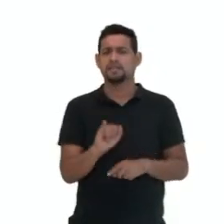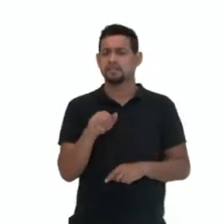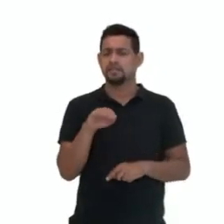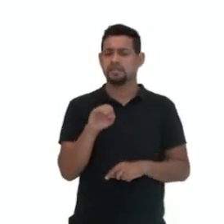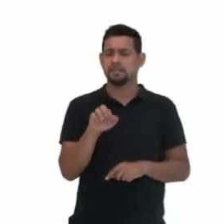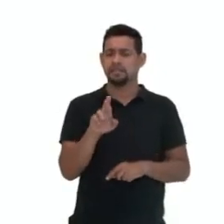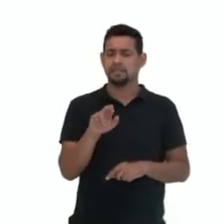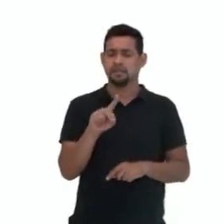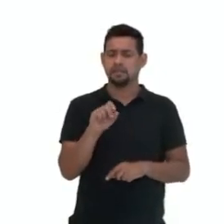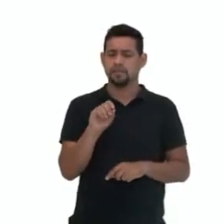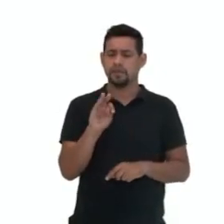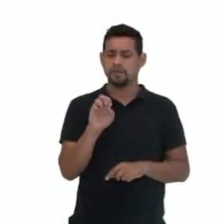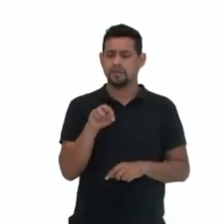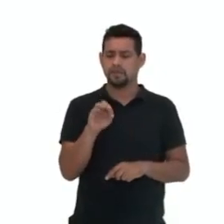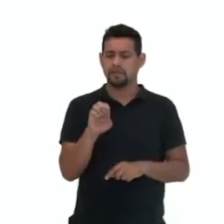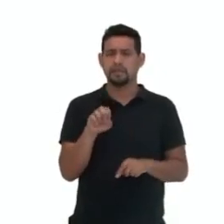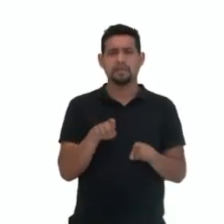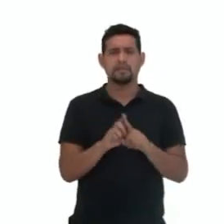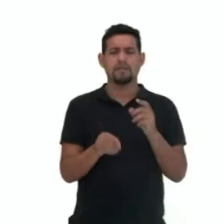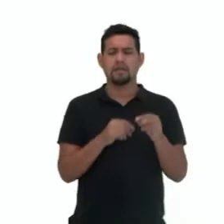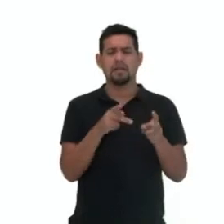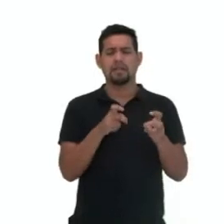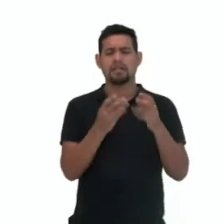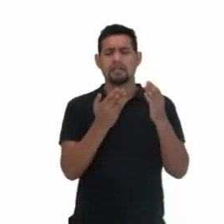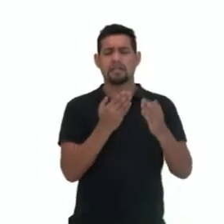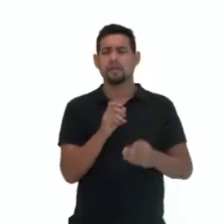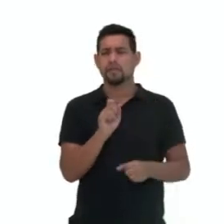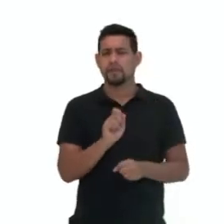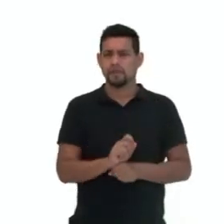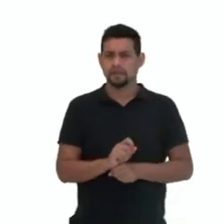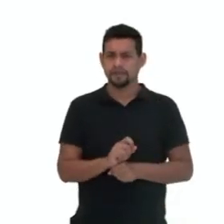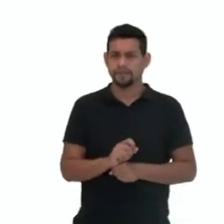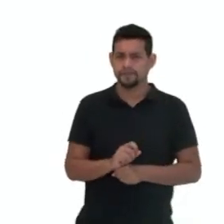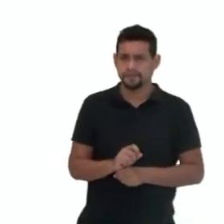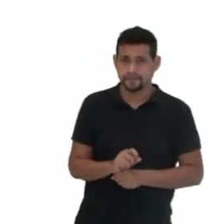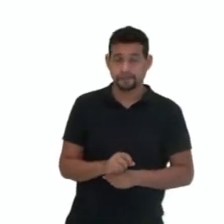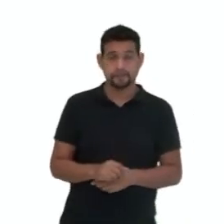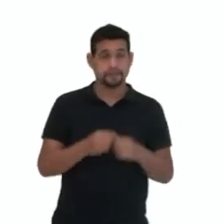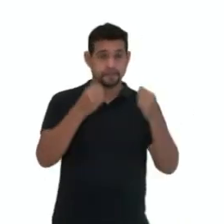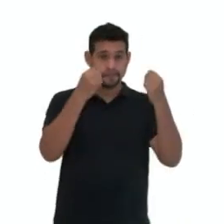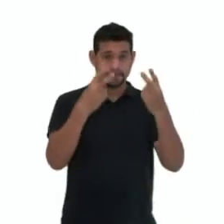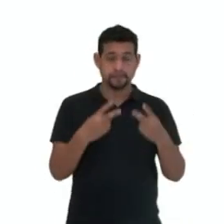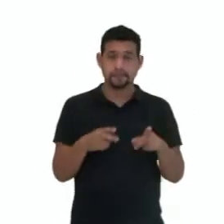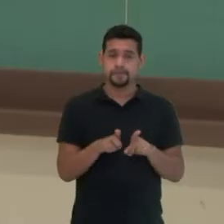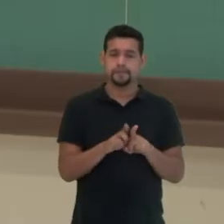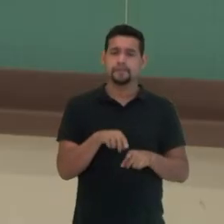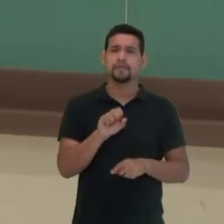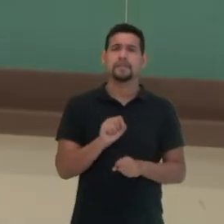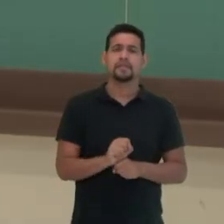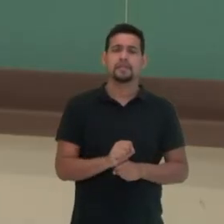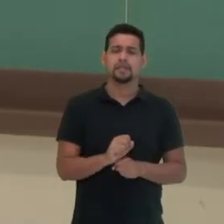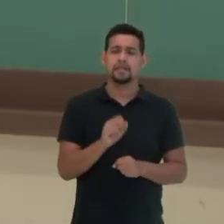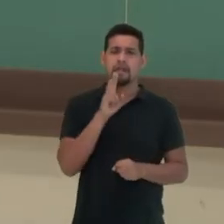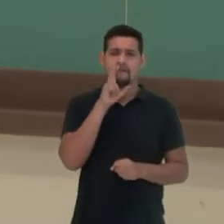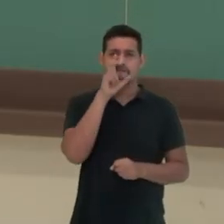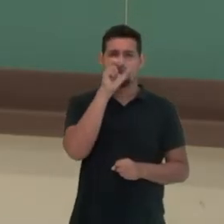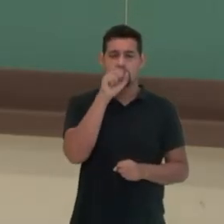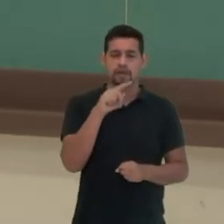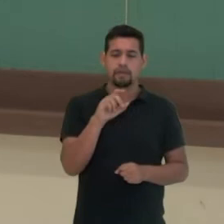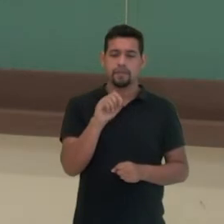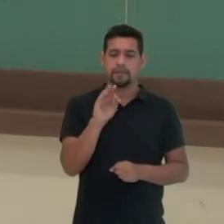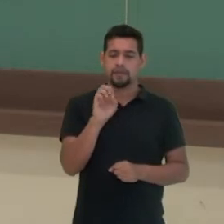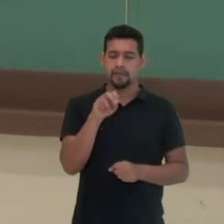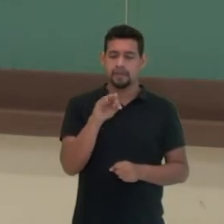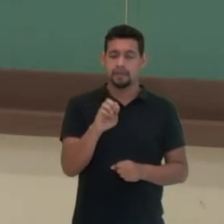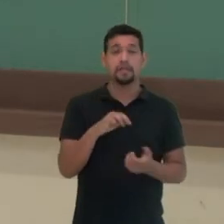o que a gente observa, né? Opa, aqui embaixo, vamos falar aqui dessa alavanca que é a interpotente. Que a força potente, ela